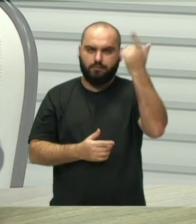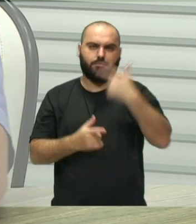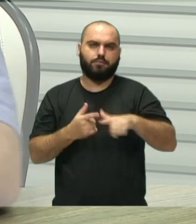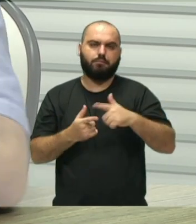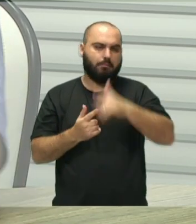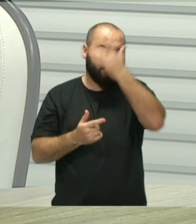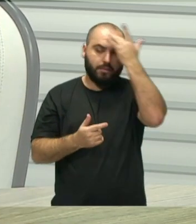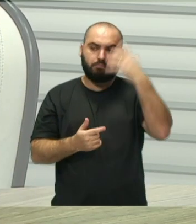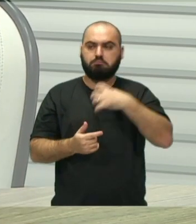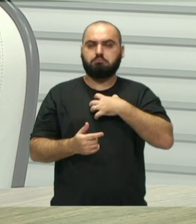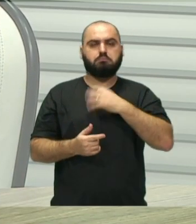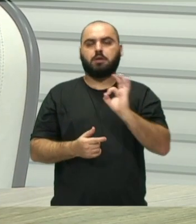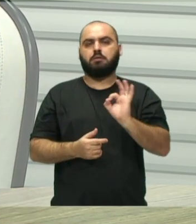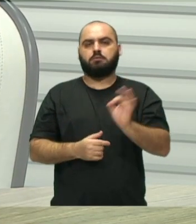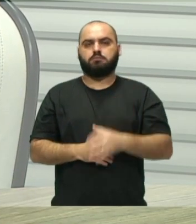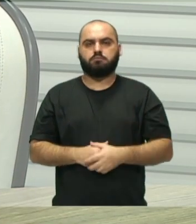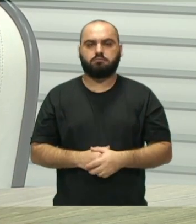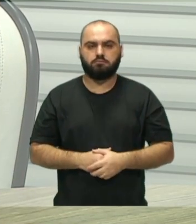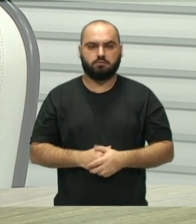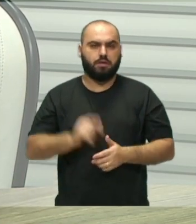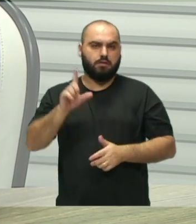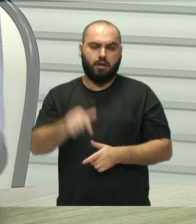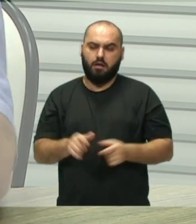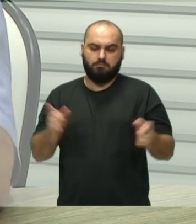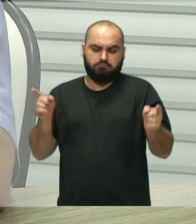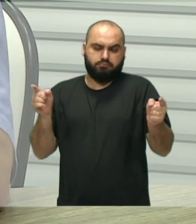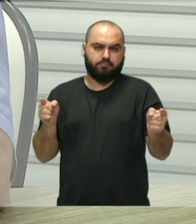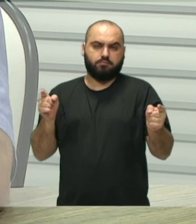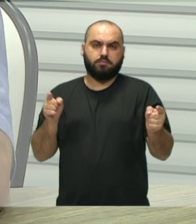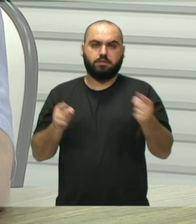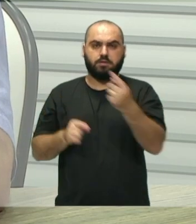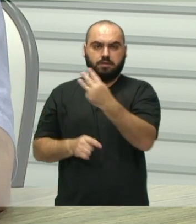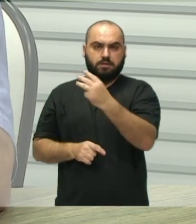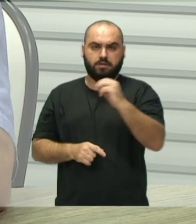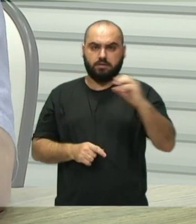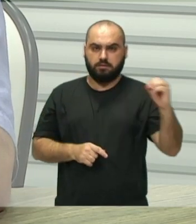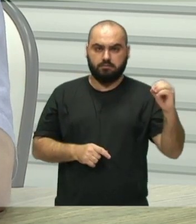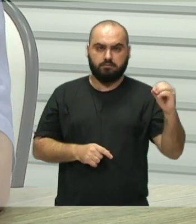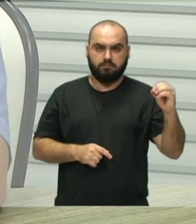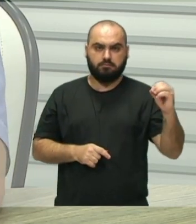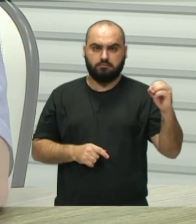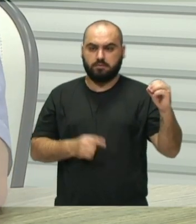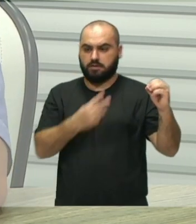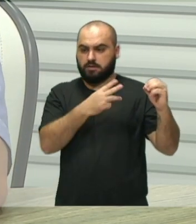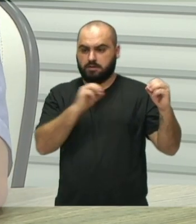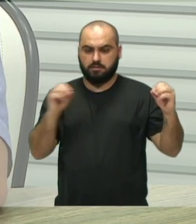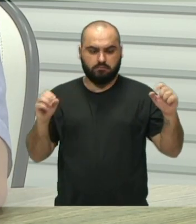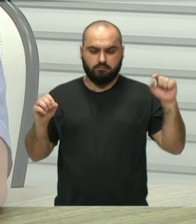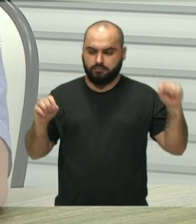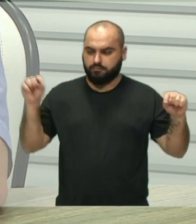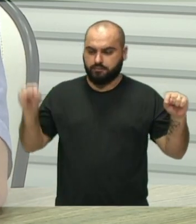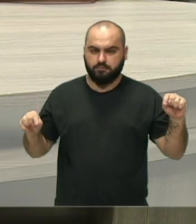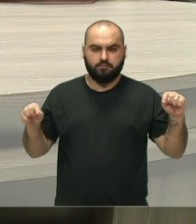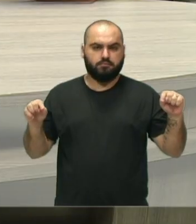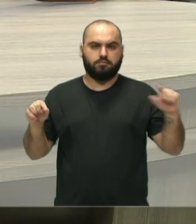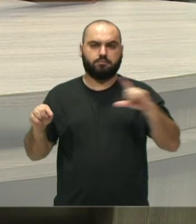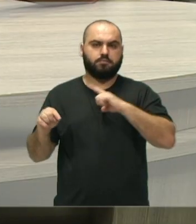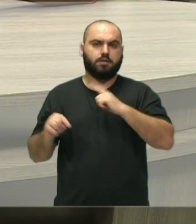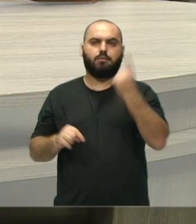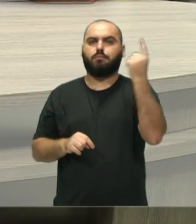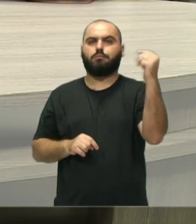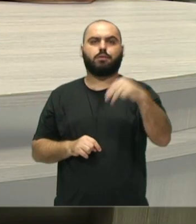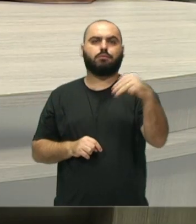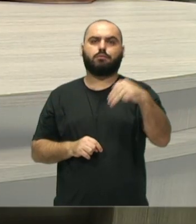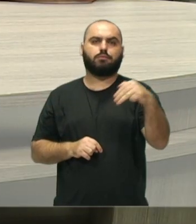nem vai sentir. E esse é um túnel muito curto, né? Ele tem 300 metros de extensão, então você fica menos de 1